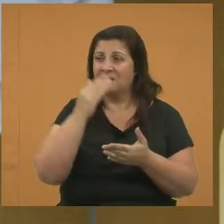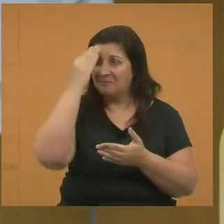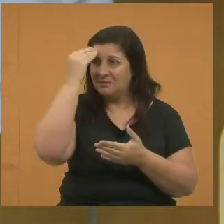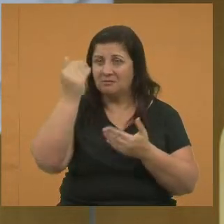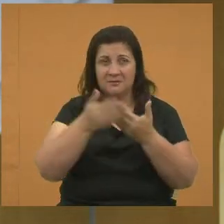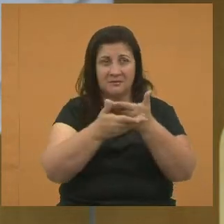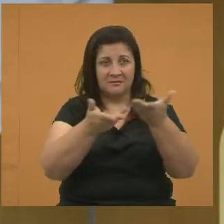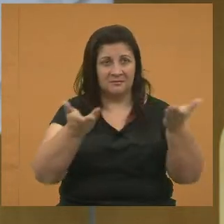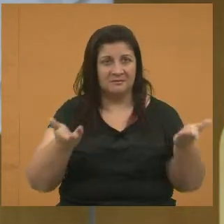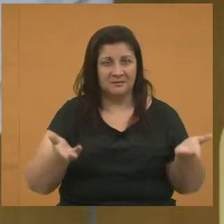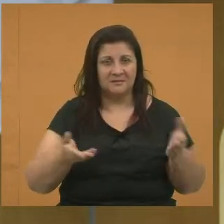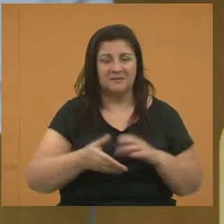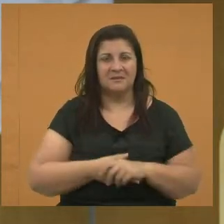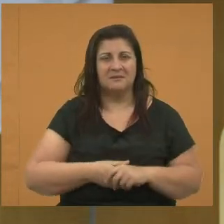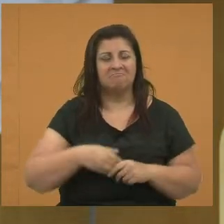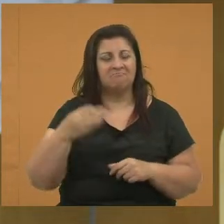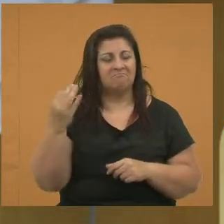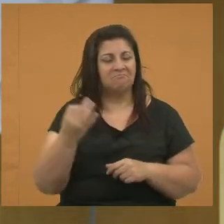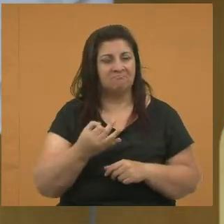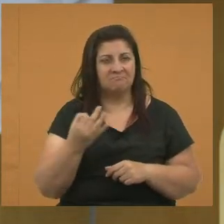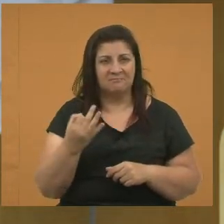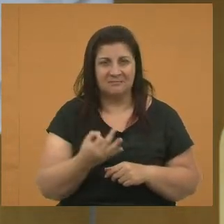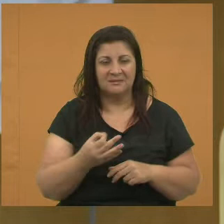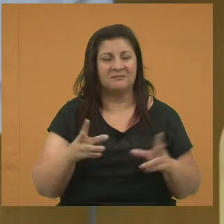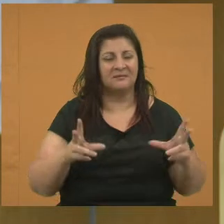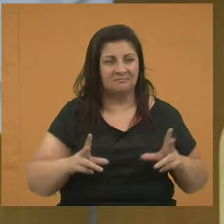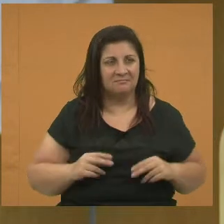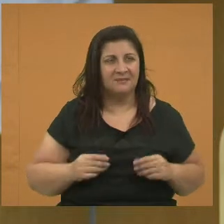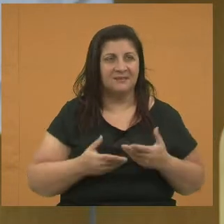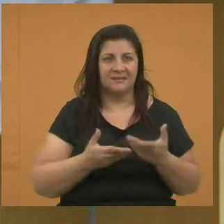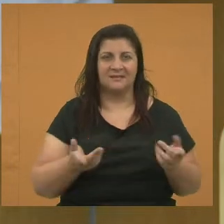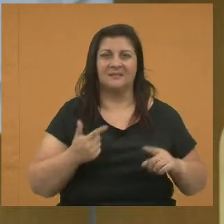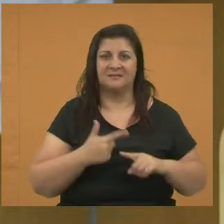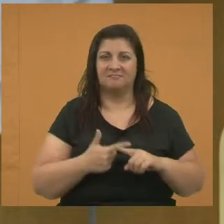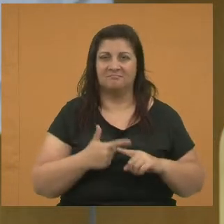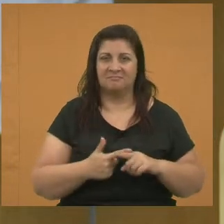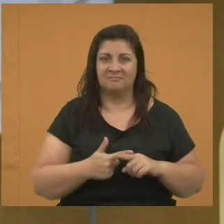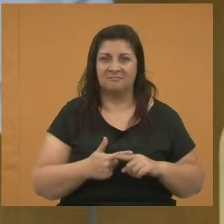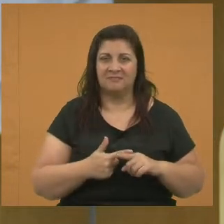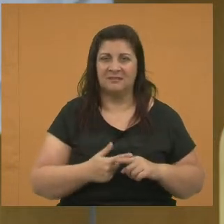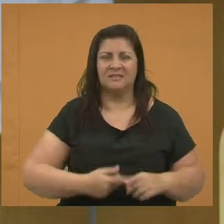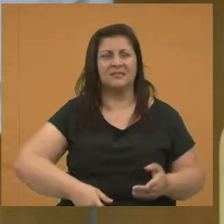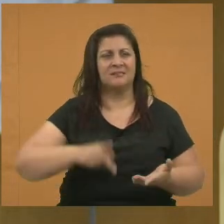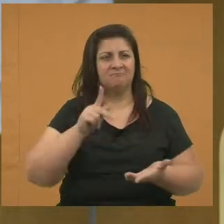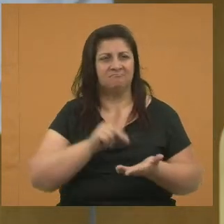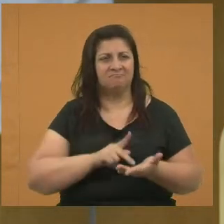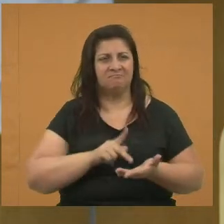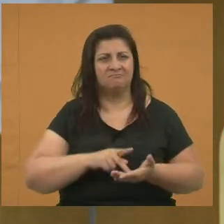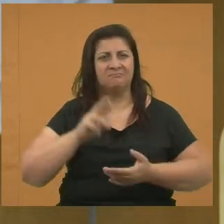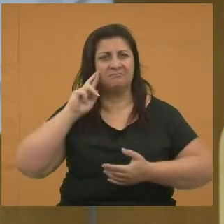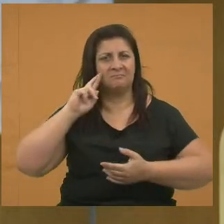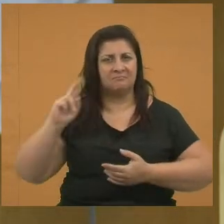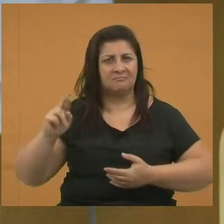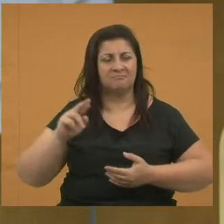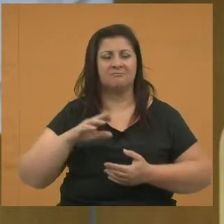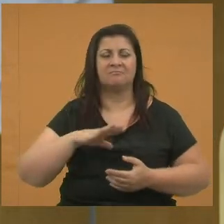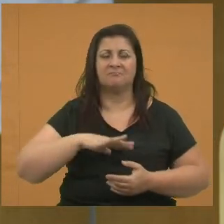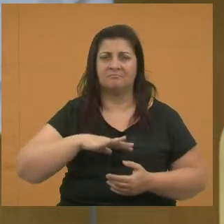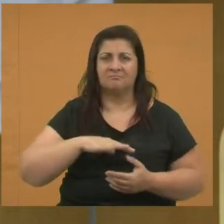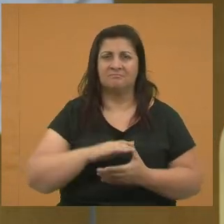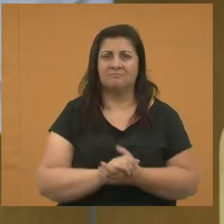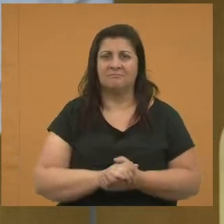vocês. Ela é perfeitamente merecedora, porque vocês são verdadeiros empresários da nossa cidade, batalhadores